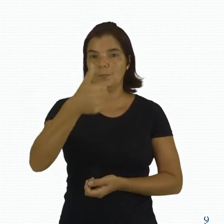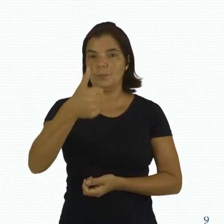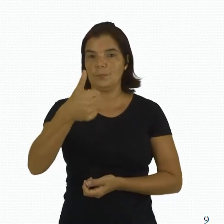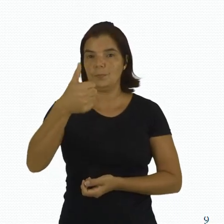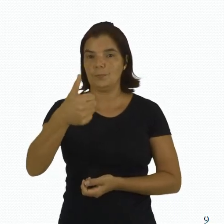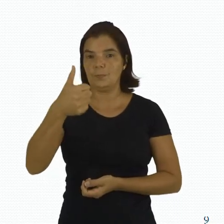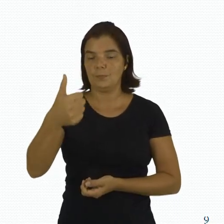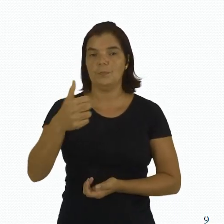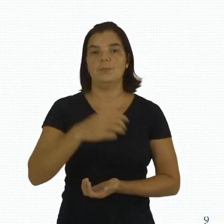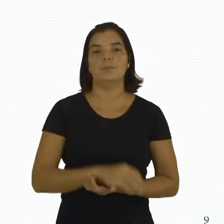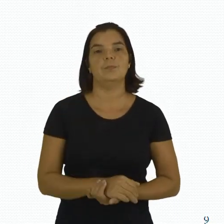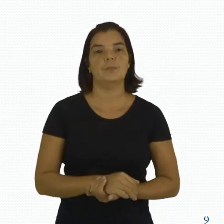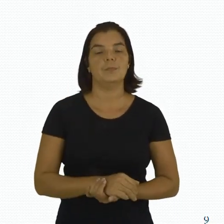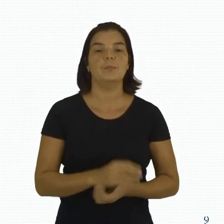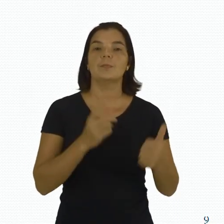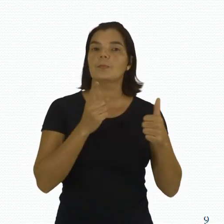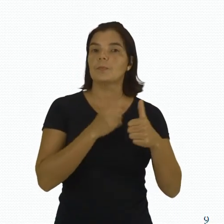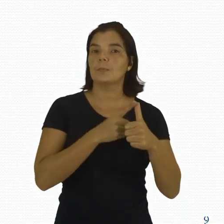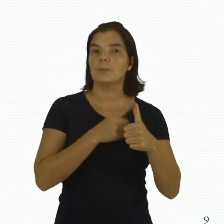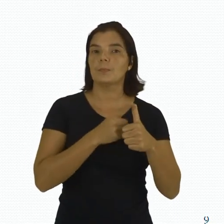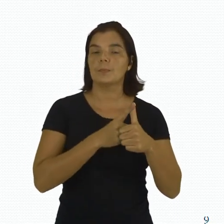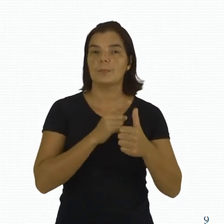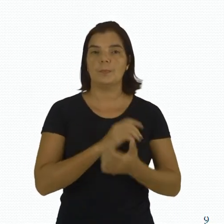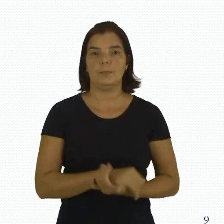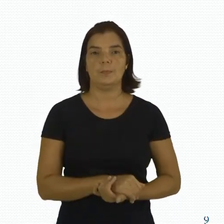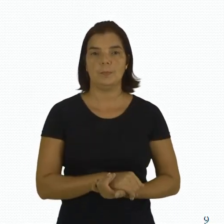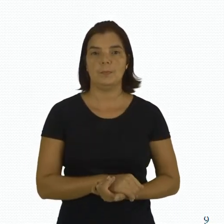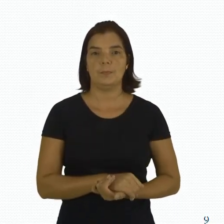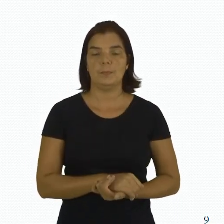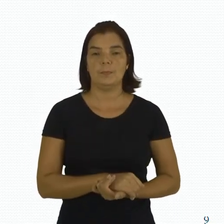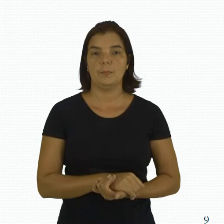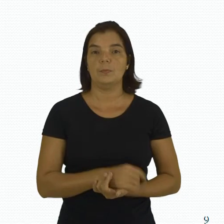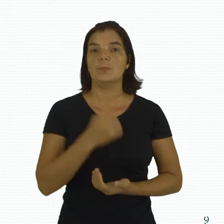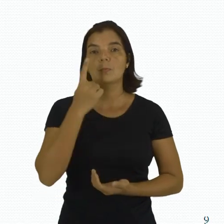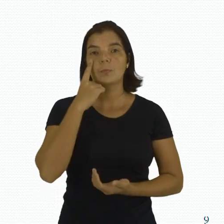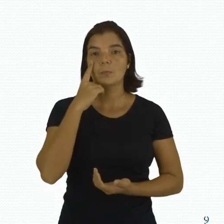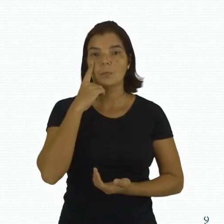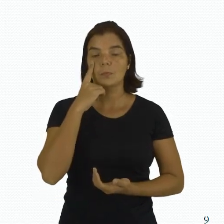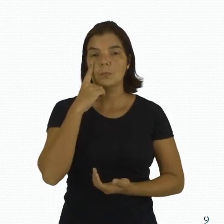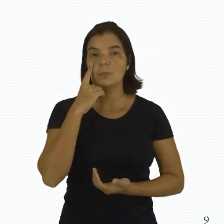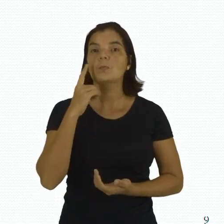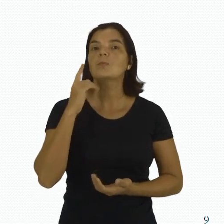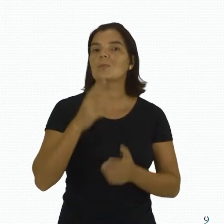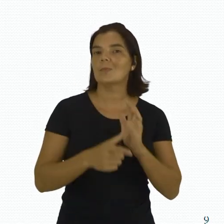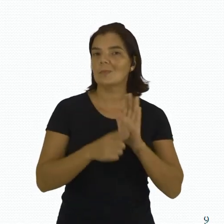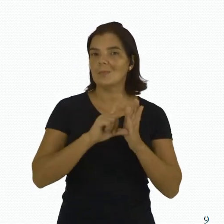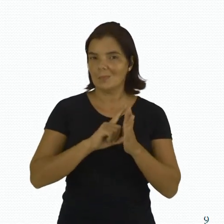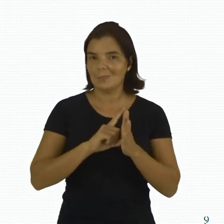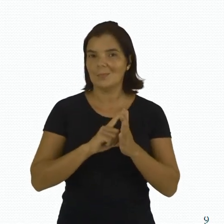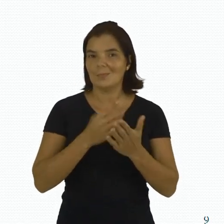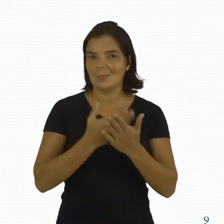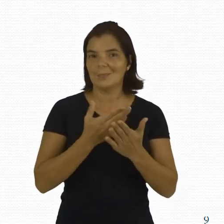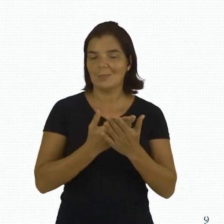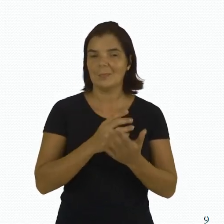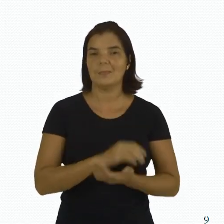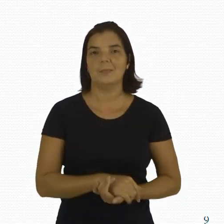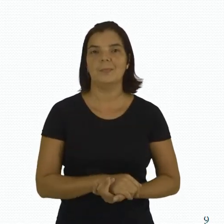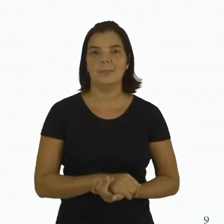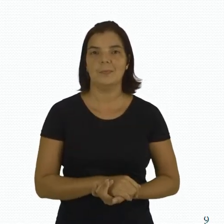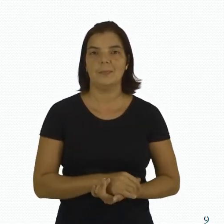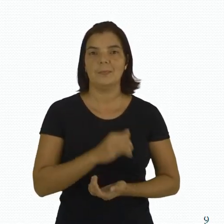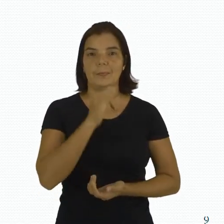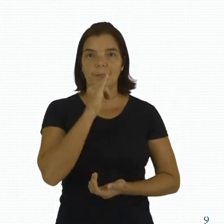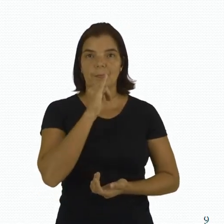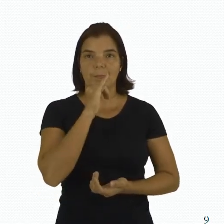3,2111. Vamos fazer por partes. Primeiro, vamos escrever ela na notação que a gente viu de barrinha na última aula. No